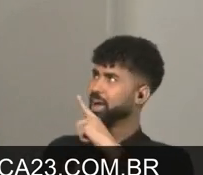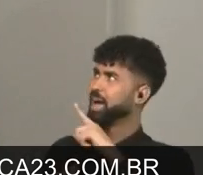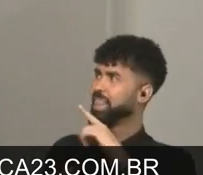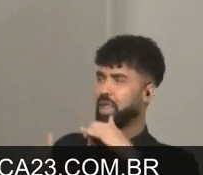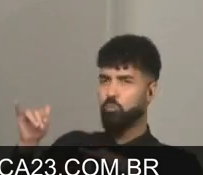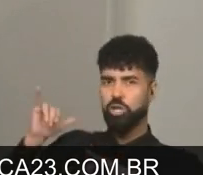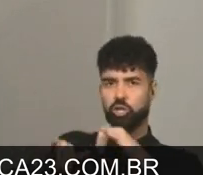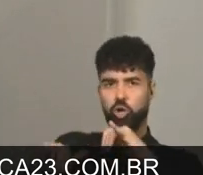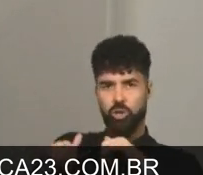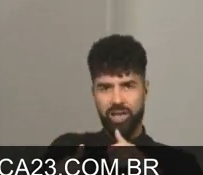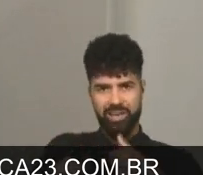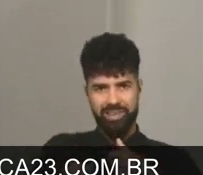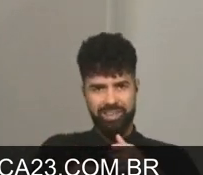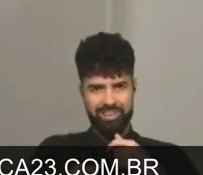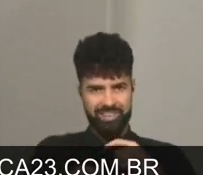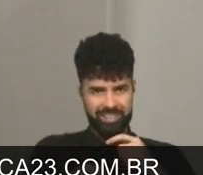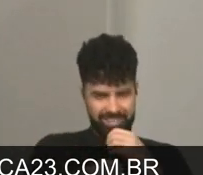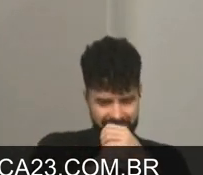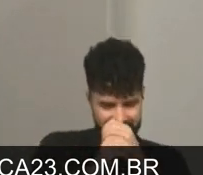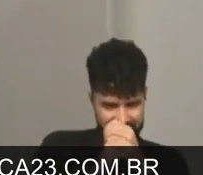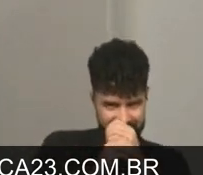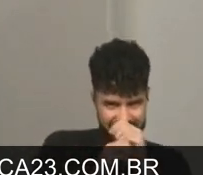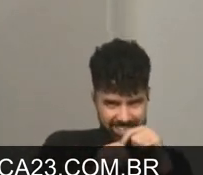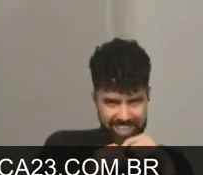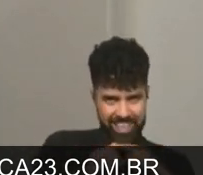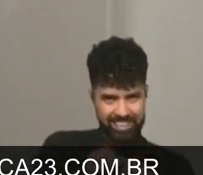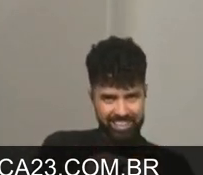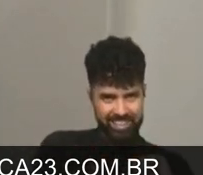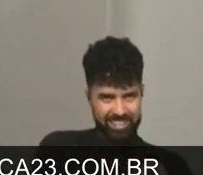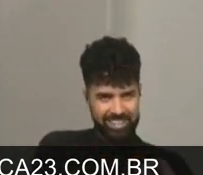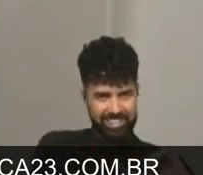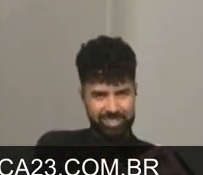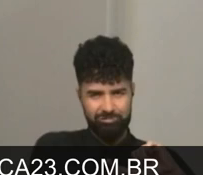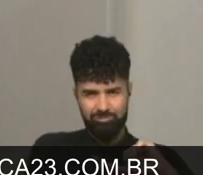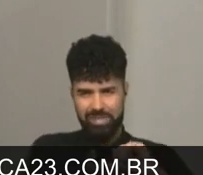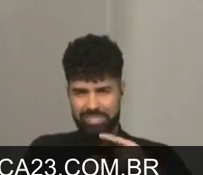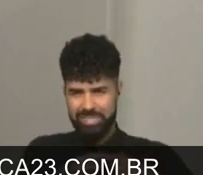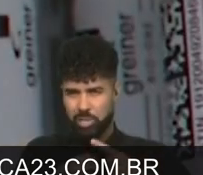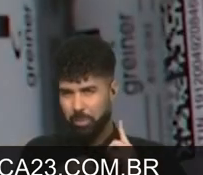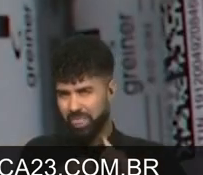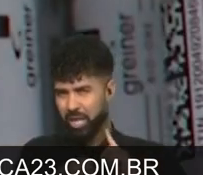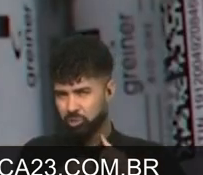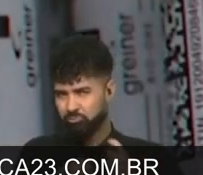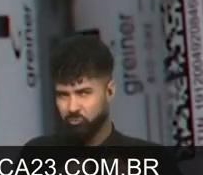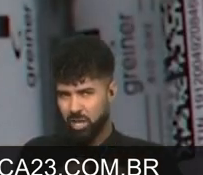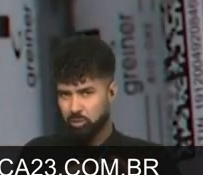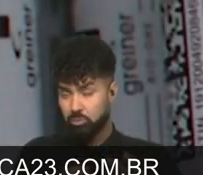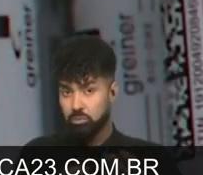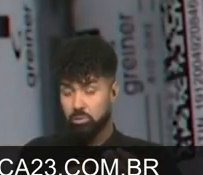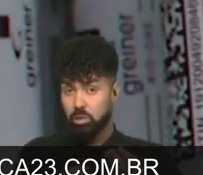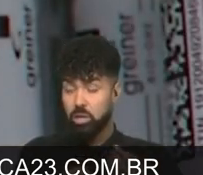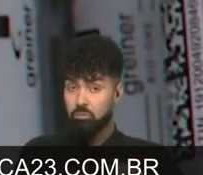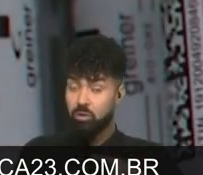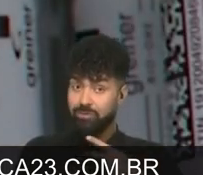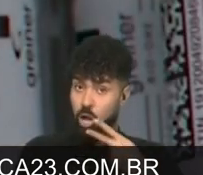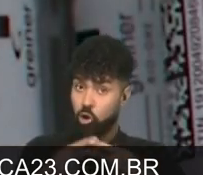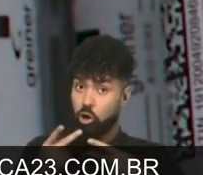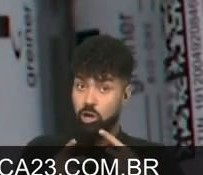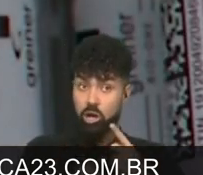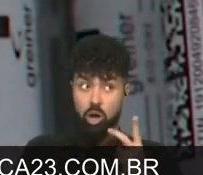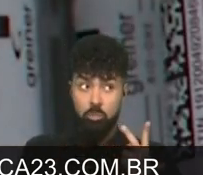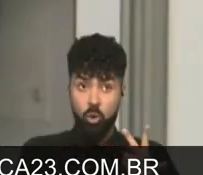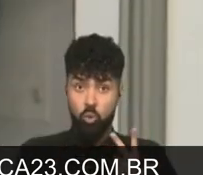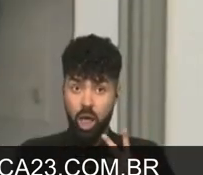laboratórios de análises clínicas que tem unidades em várias cidades mineiras a procura por exames da covid